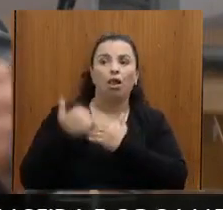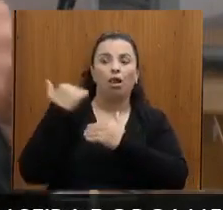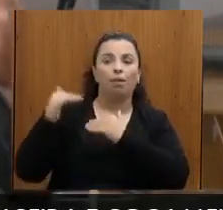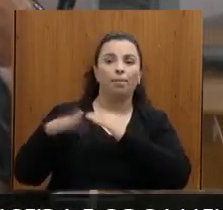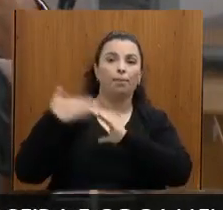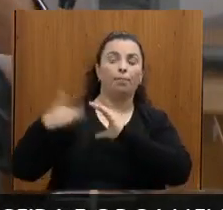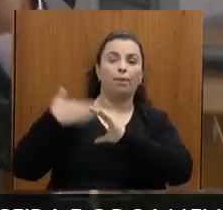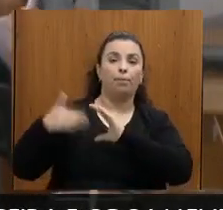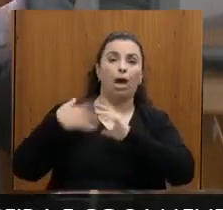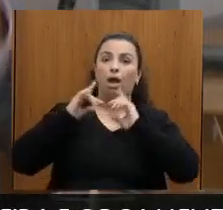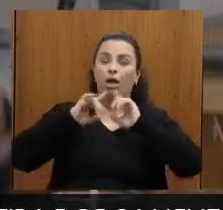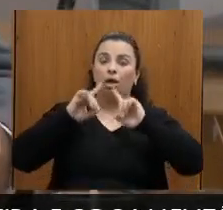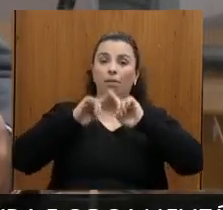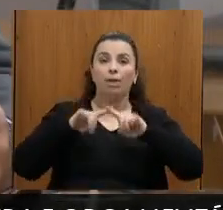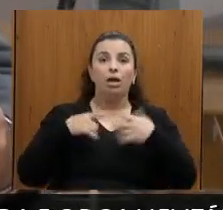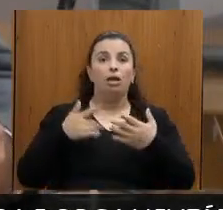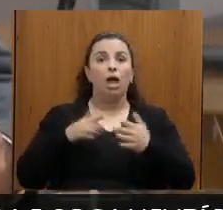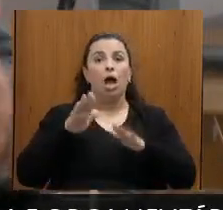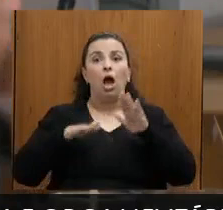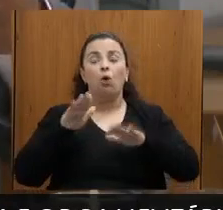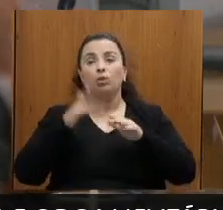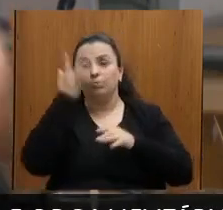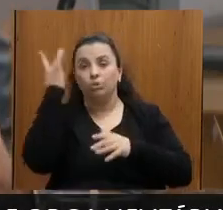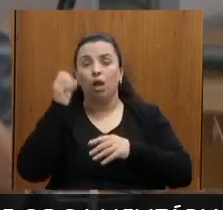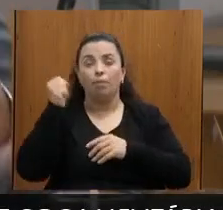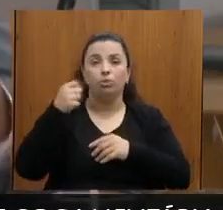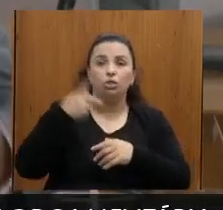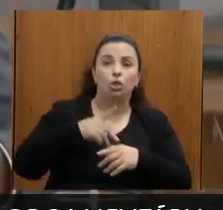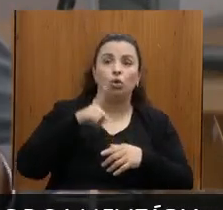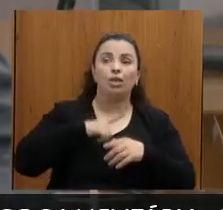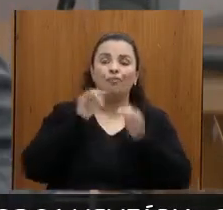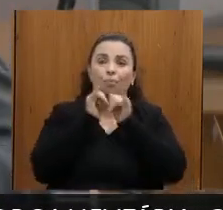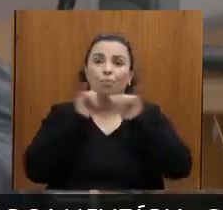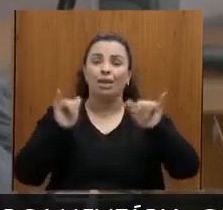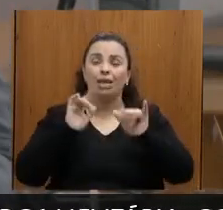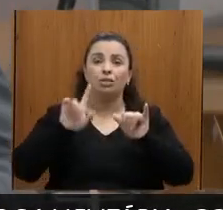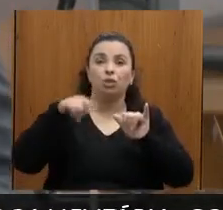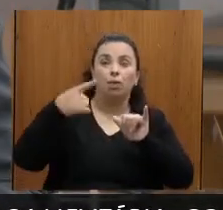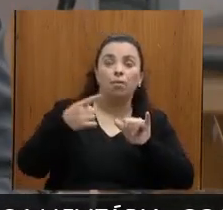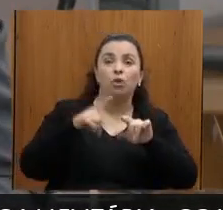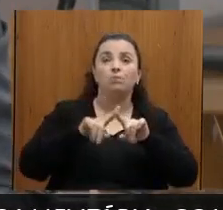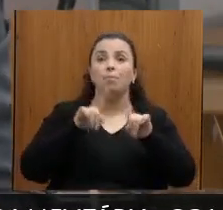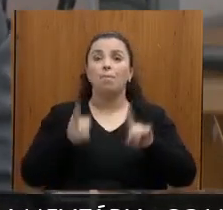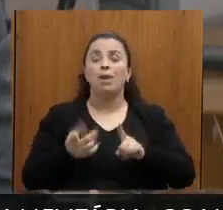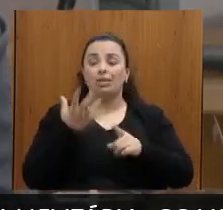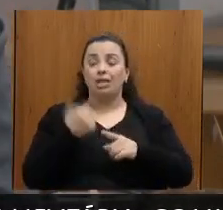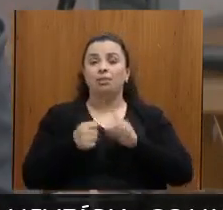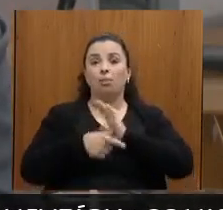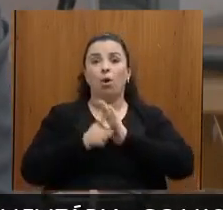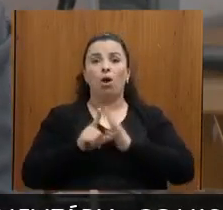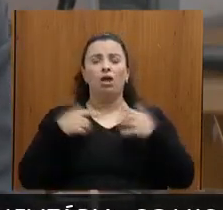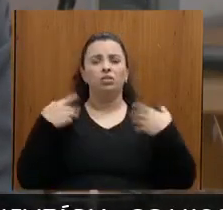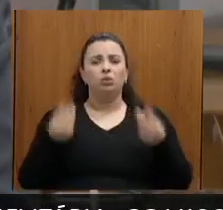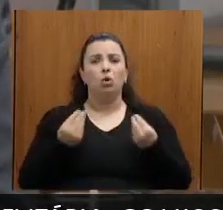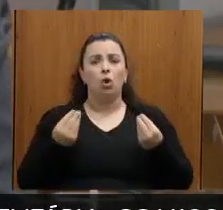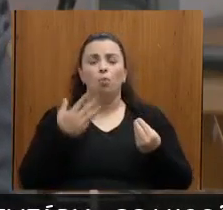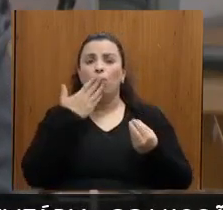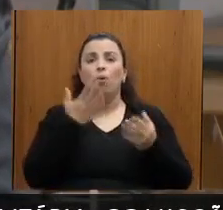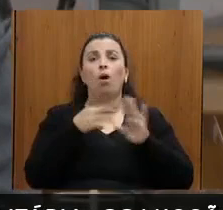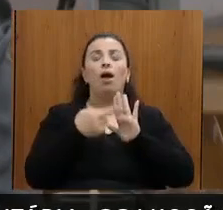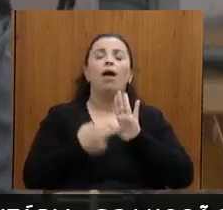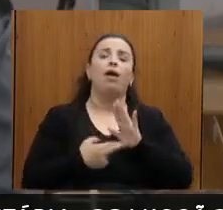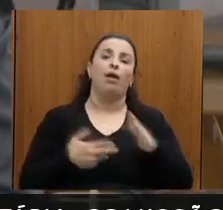aposentou, teve a publicação depois de mim, mas recebeu na nossa frente. O está acontecendo? Qual é o critério? Eu mesmo fiz um requerimento aqui,